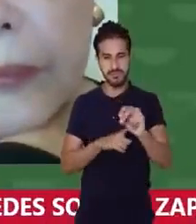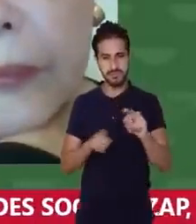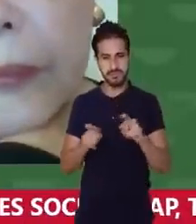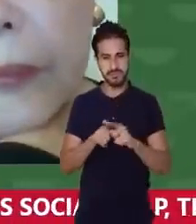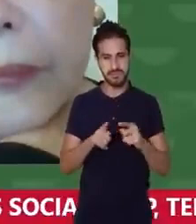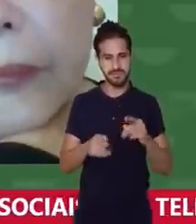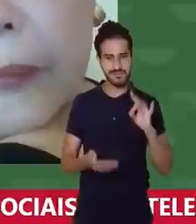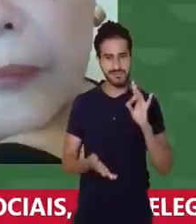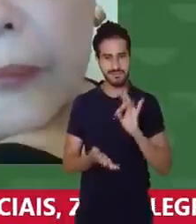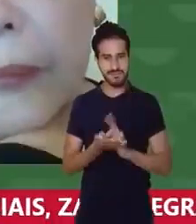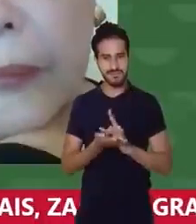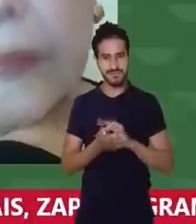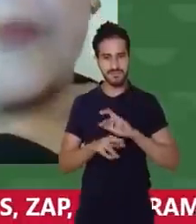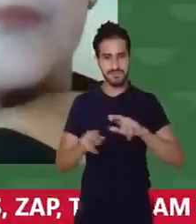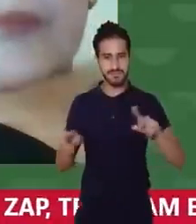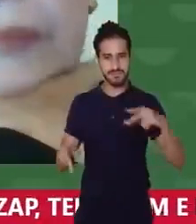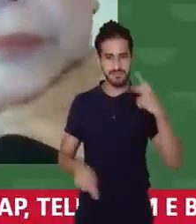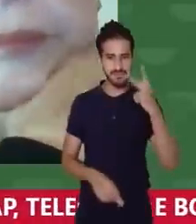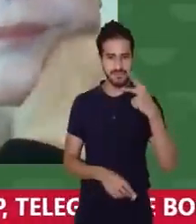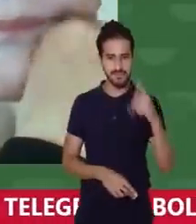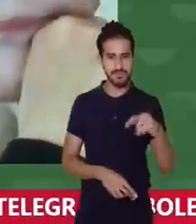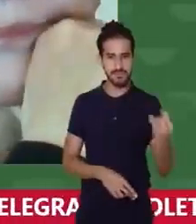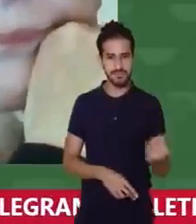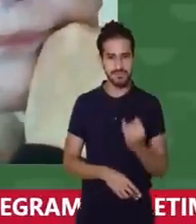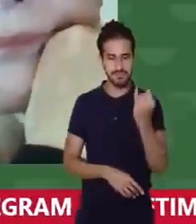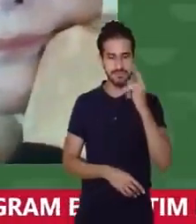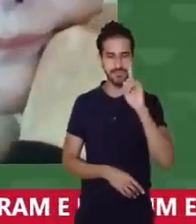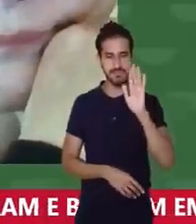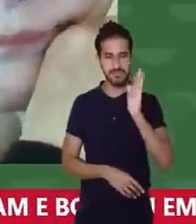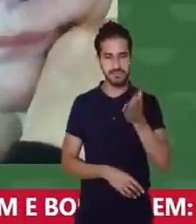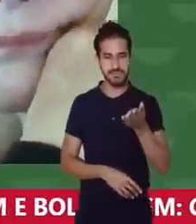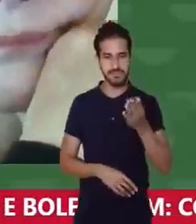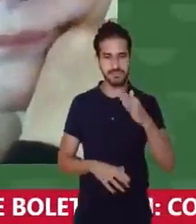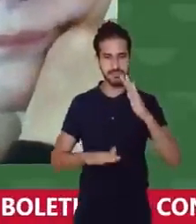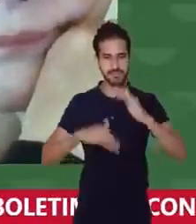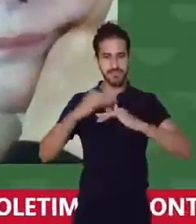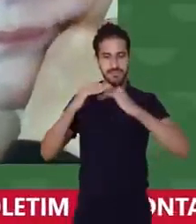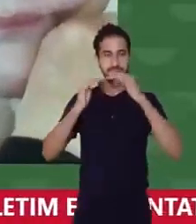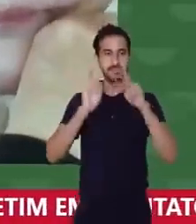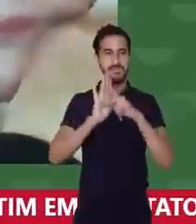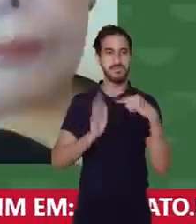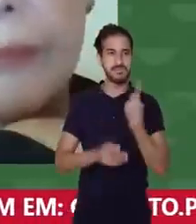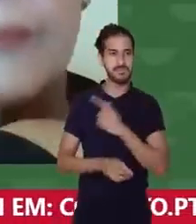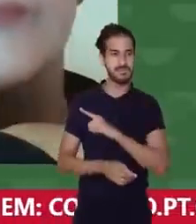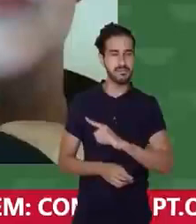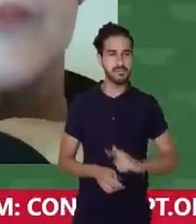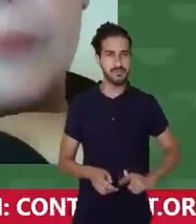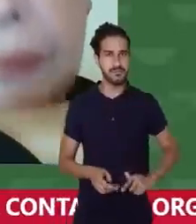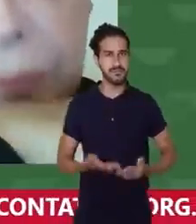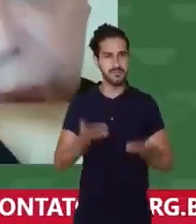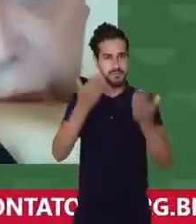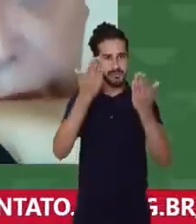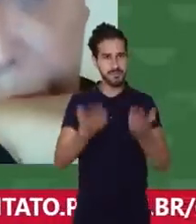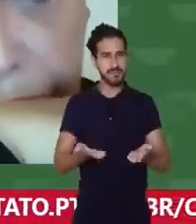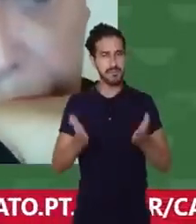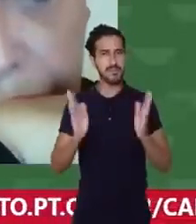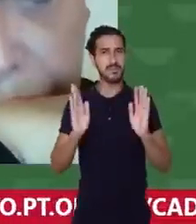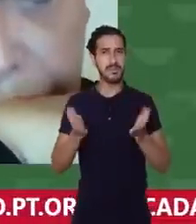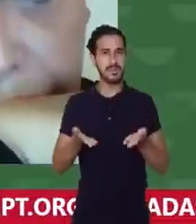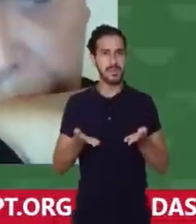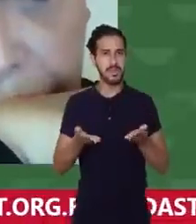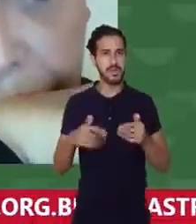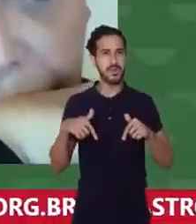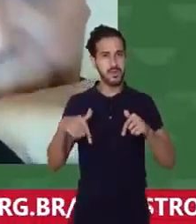e consolidar essas políticas tão importantes que foram já desenvolvidas pelos nossos governos, onde você esteve